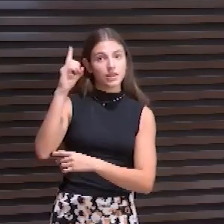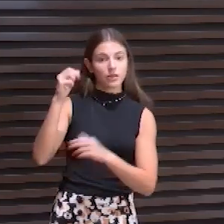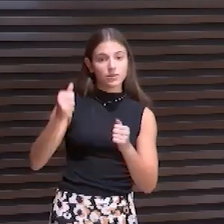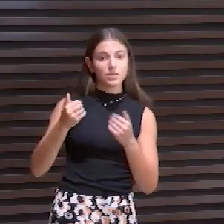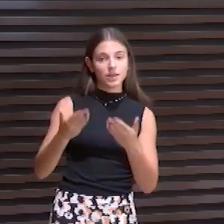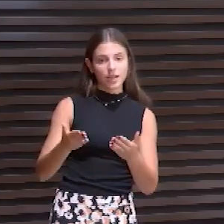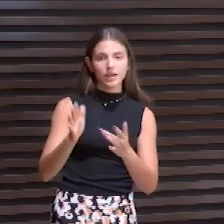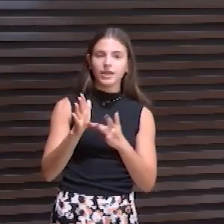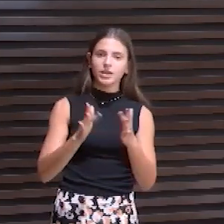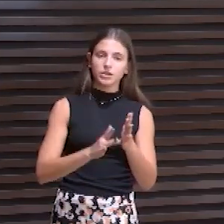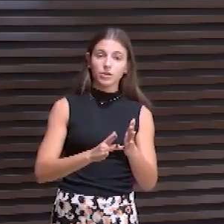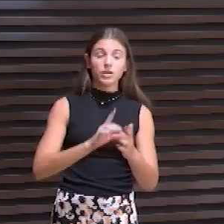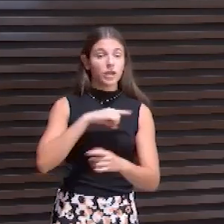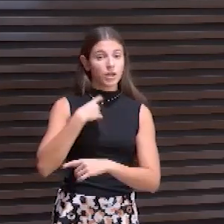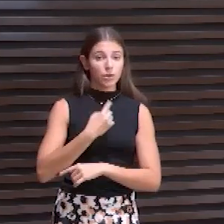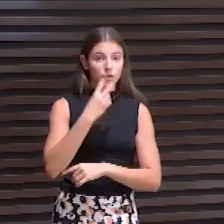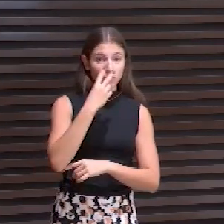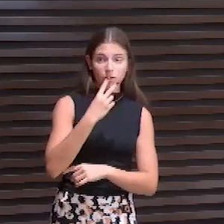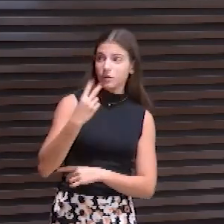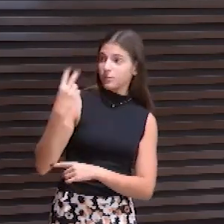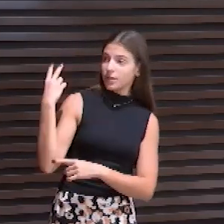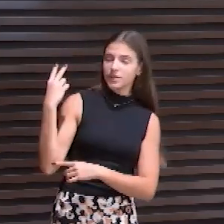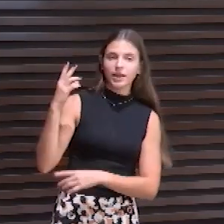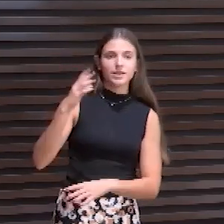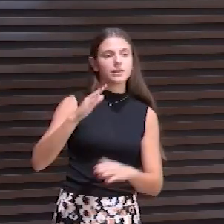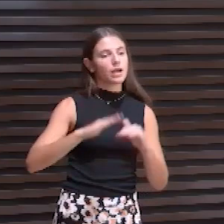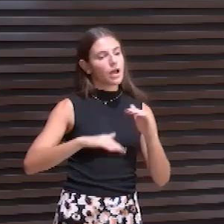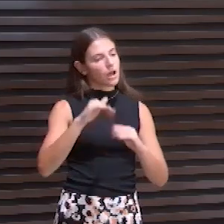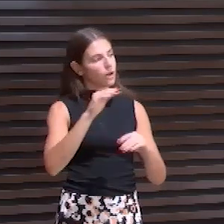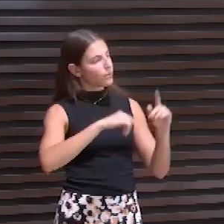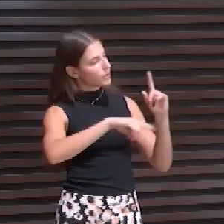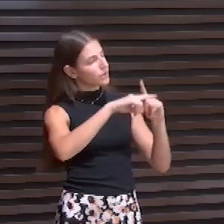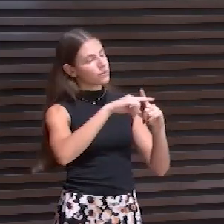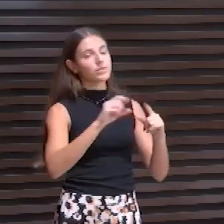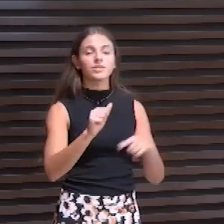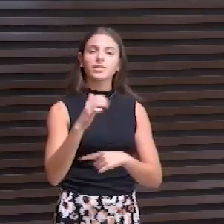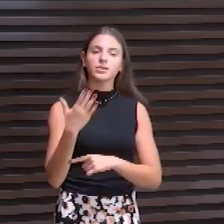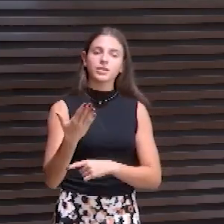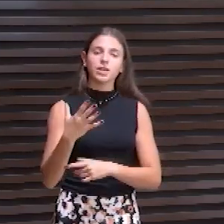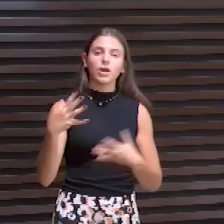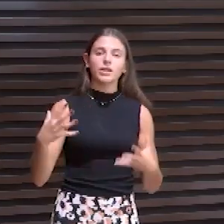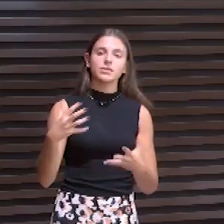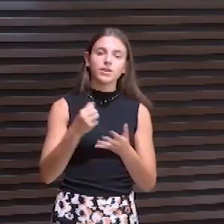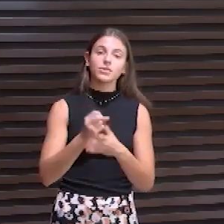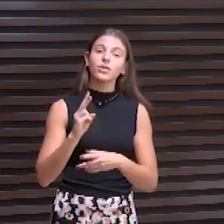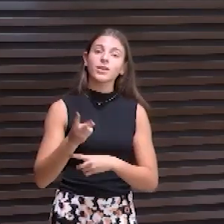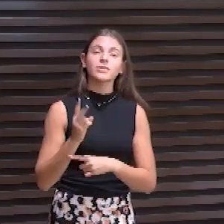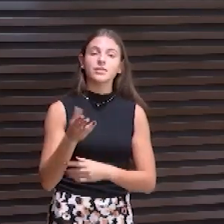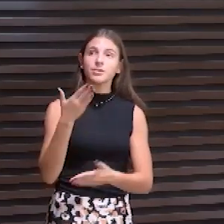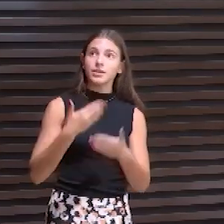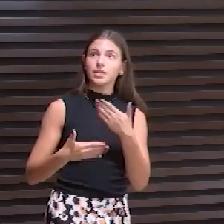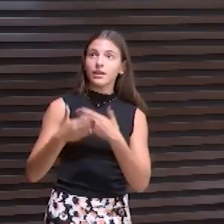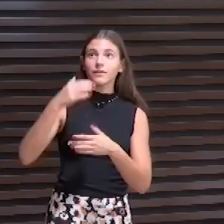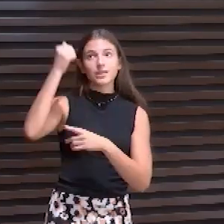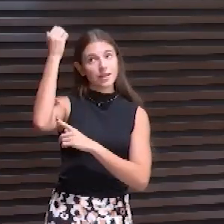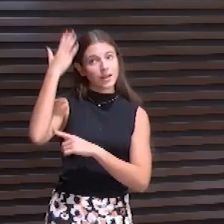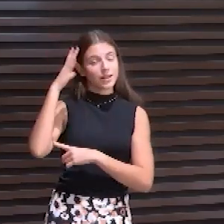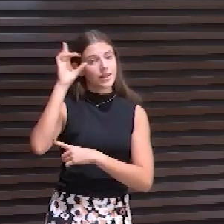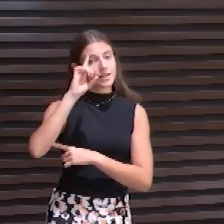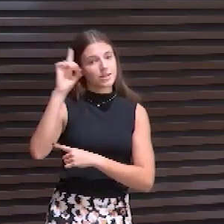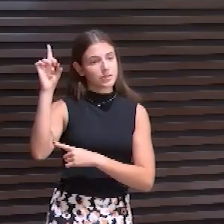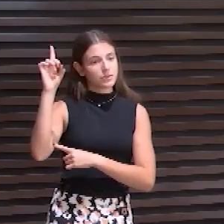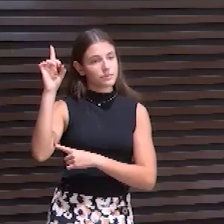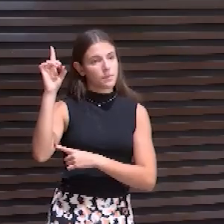cruz. Então a salvação ela sempre foi pela graça de Deus, sempre no Senhor Jesus Cristo. E